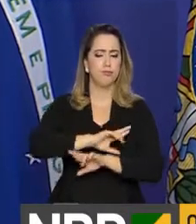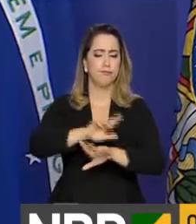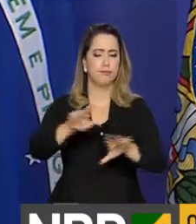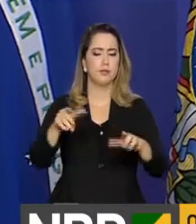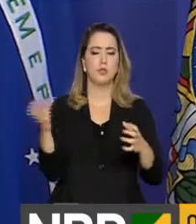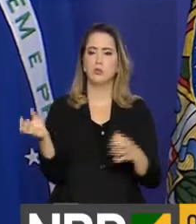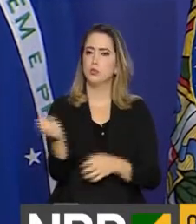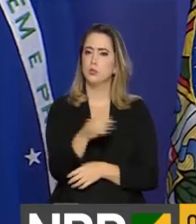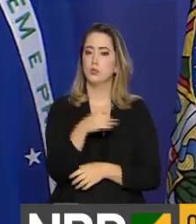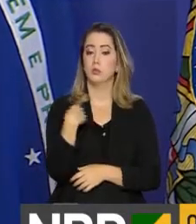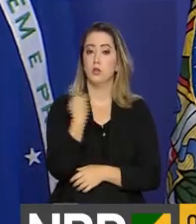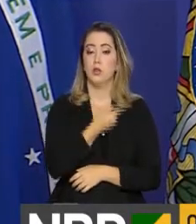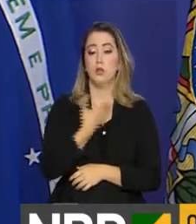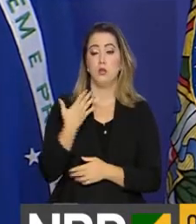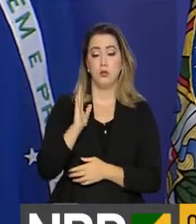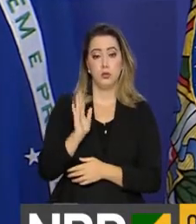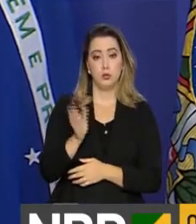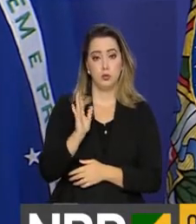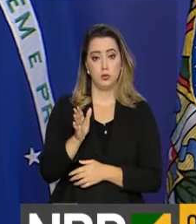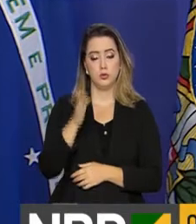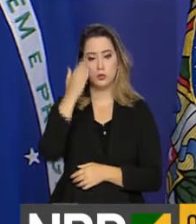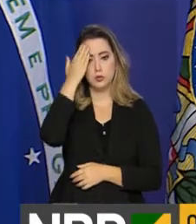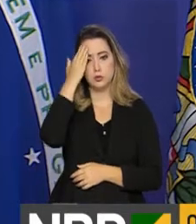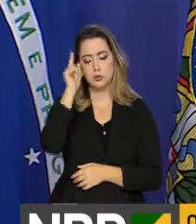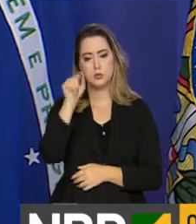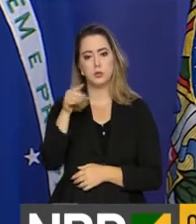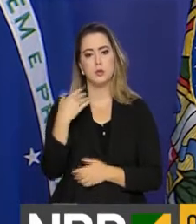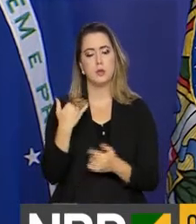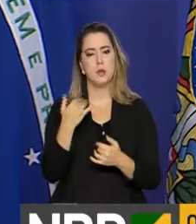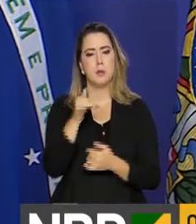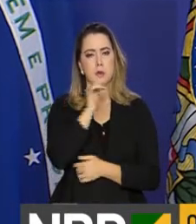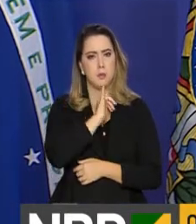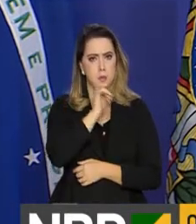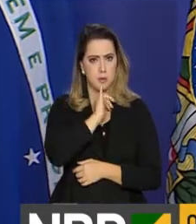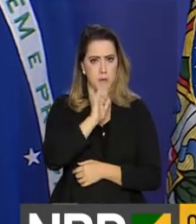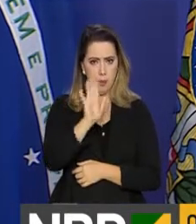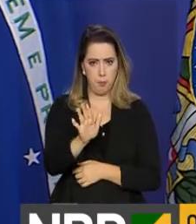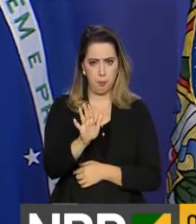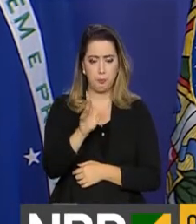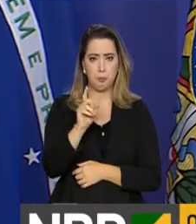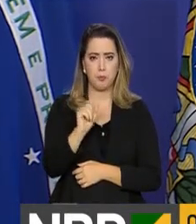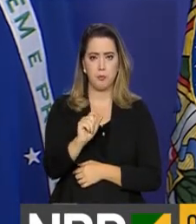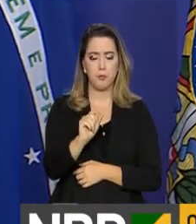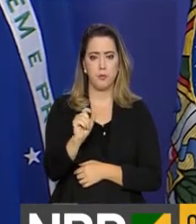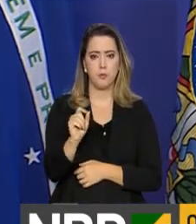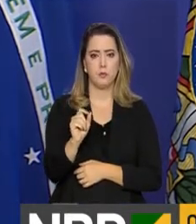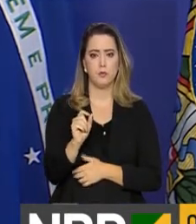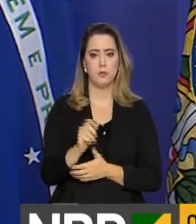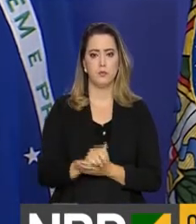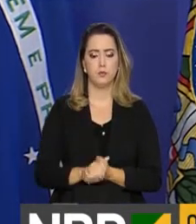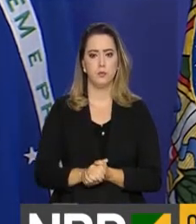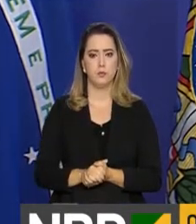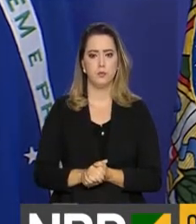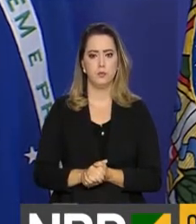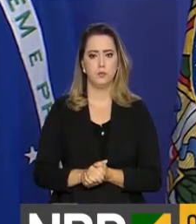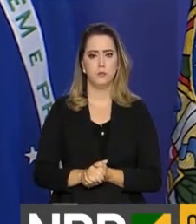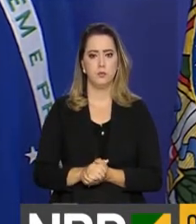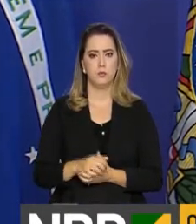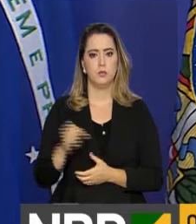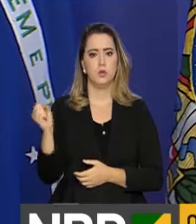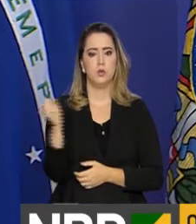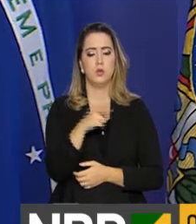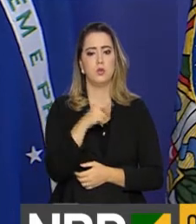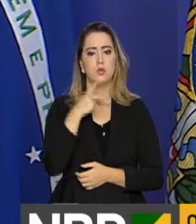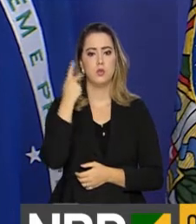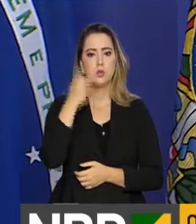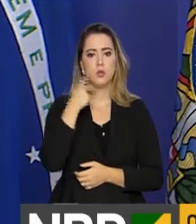nós todos introduzimos por exemplo a nova política de fomento da